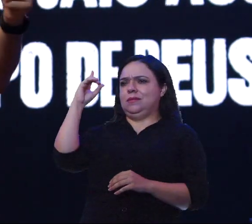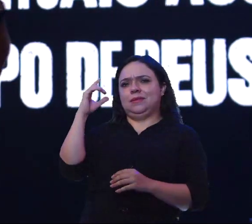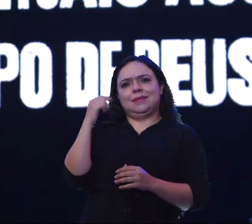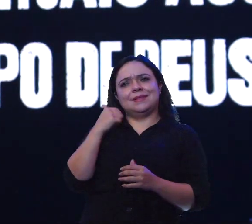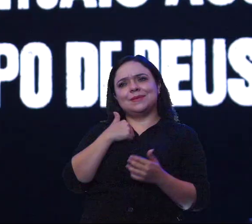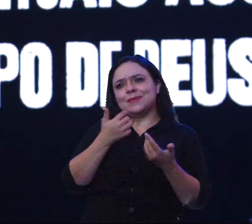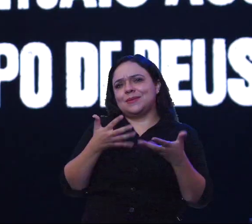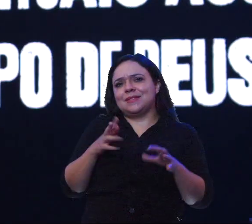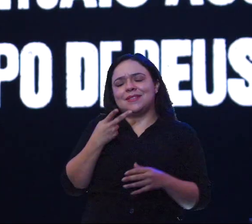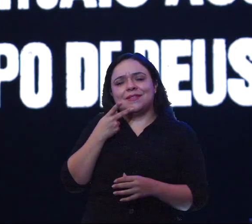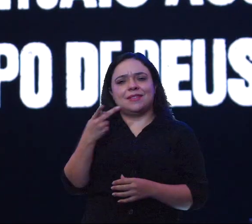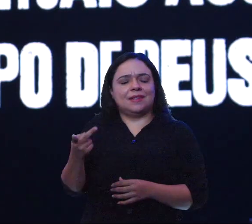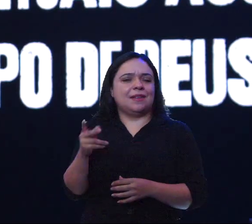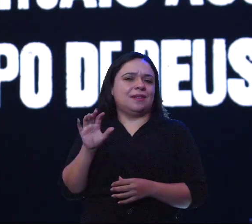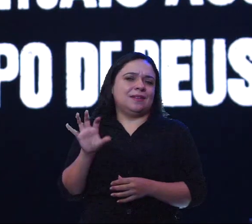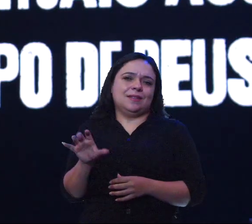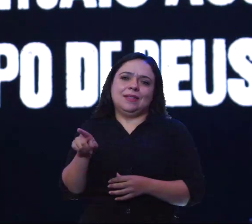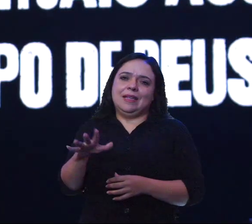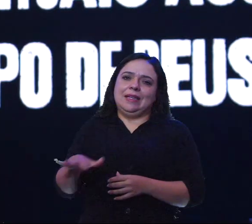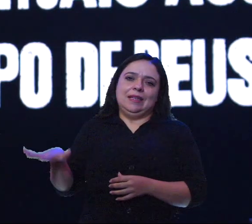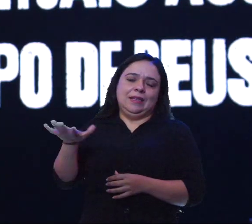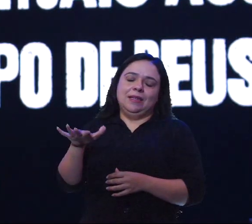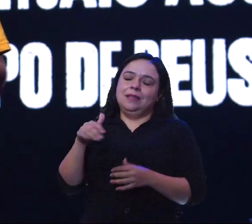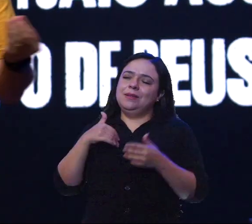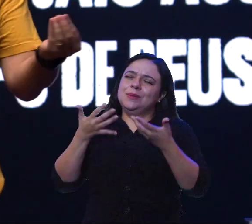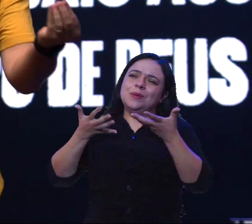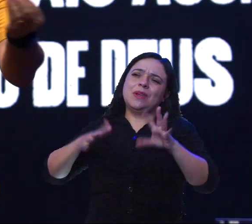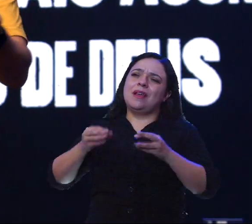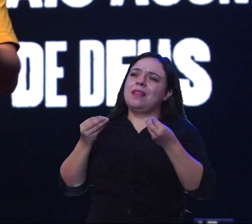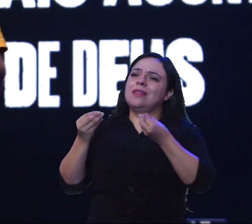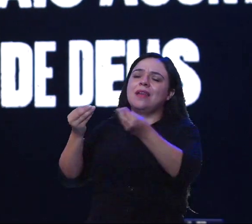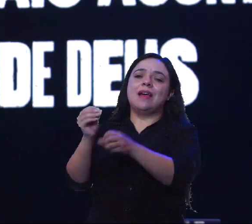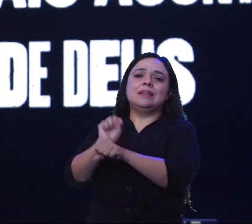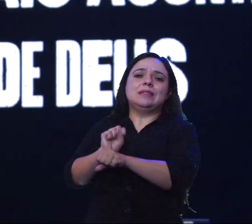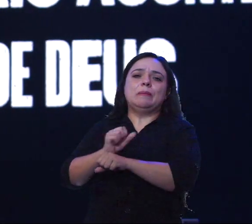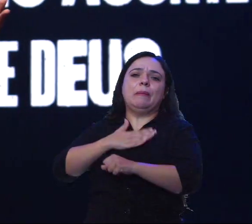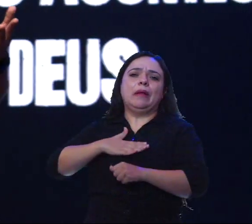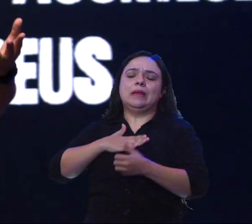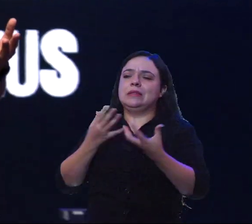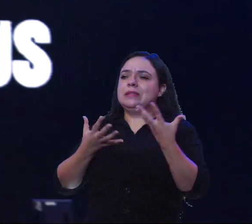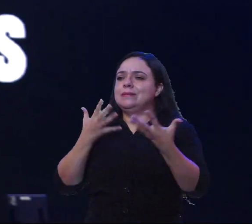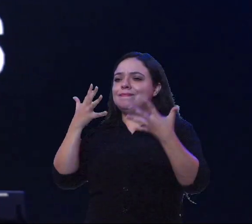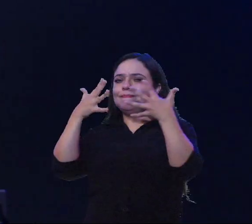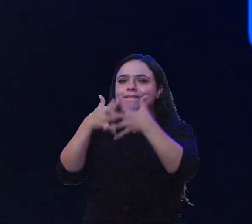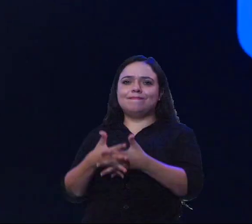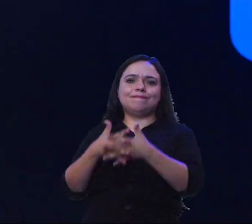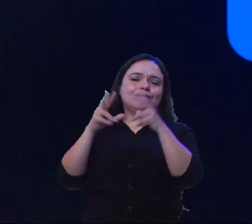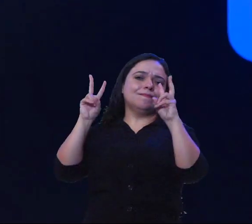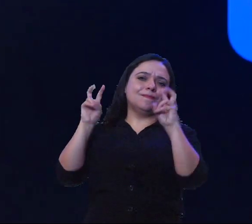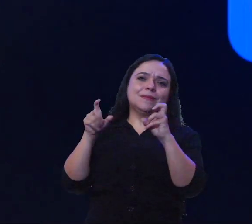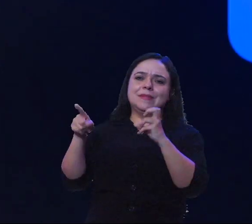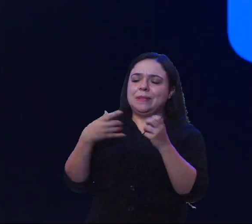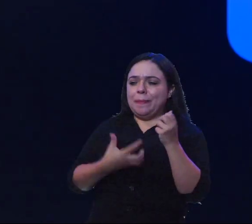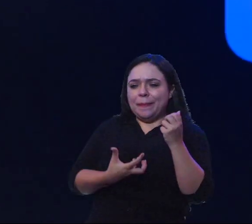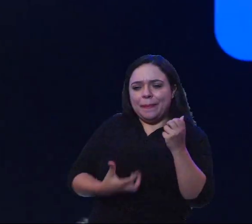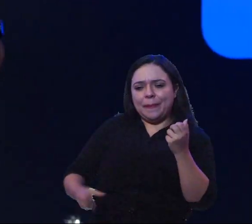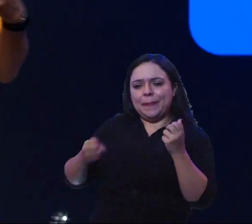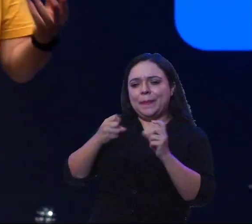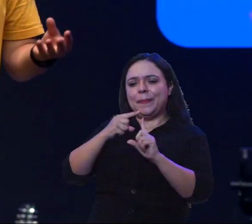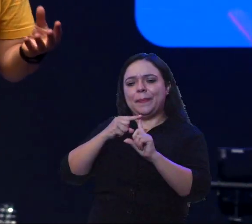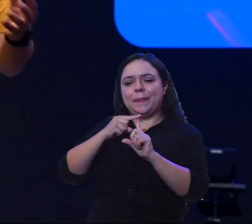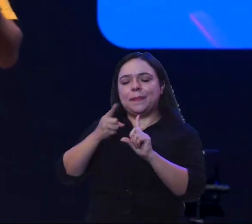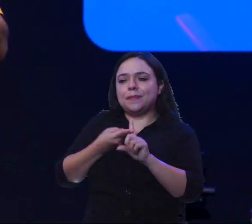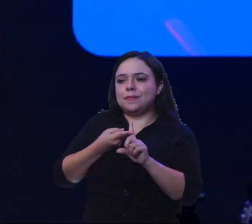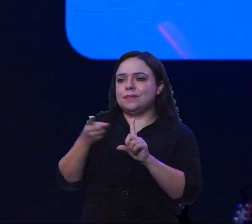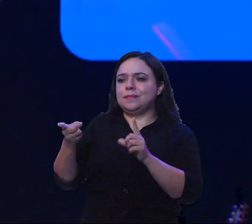que queria falar para falar para eles? Deus, eu não quero causar algum tipo de mal, já é um assunto complicado, né? Perder o bebê, ter problema de gravidez, aquela